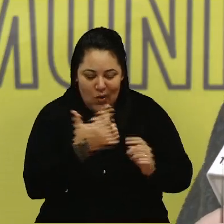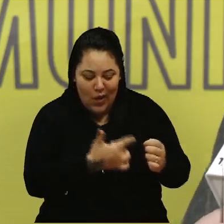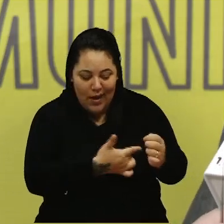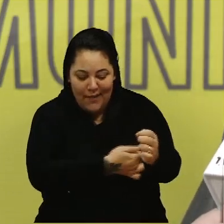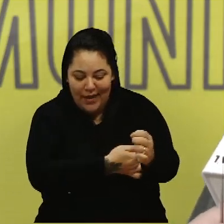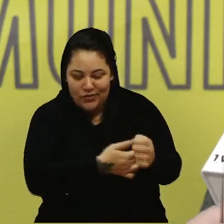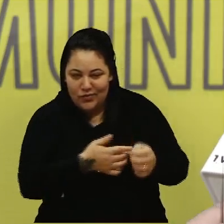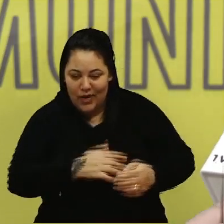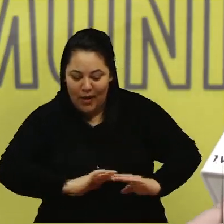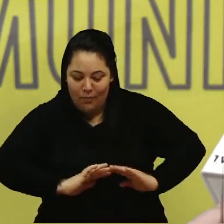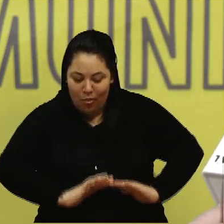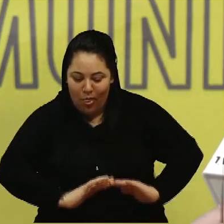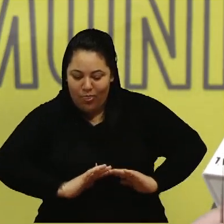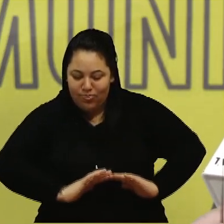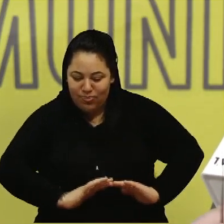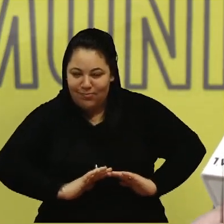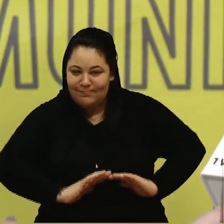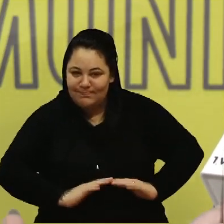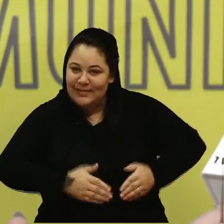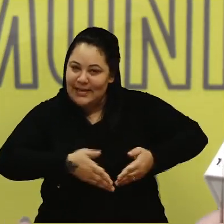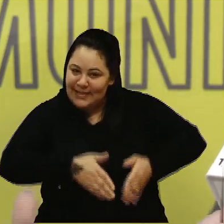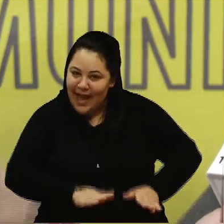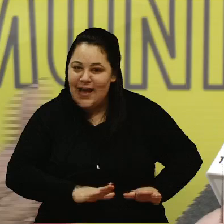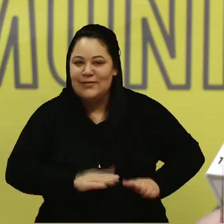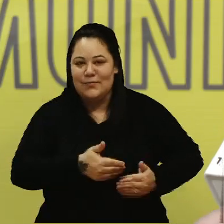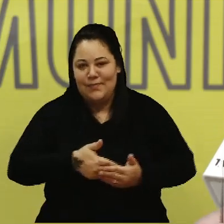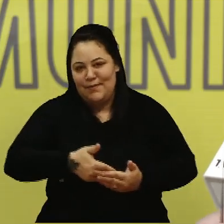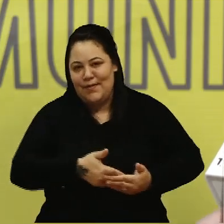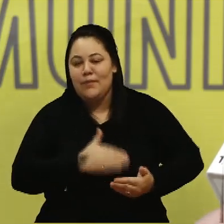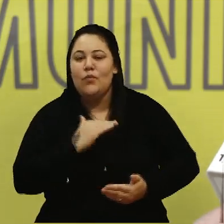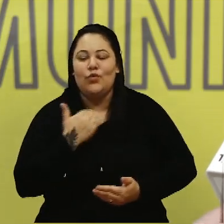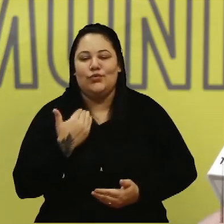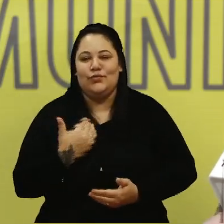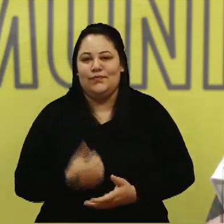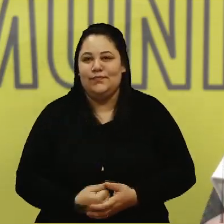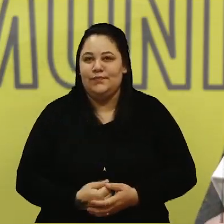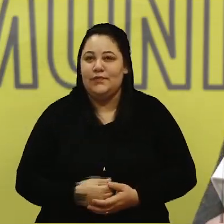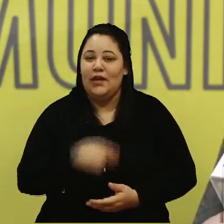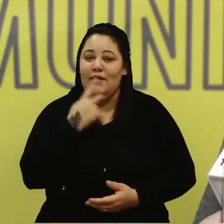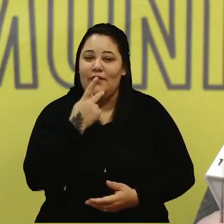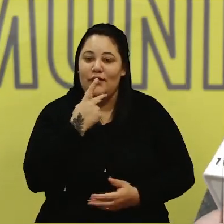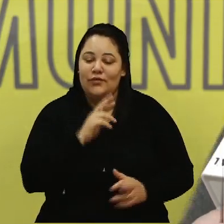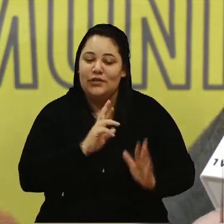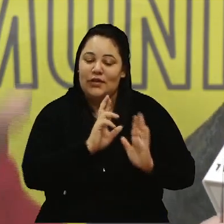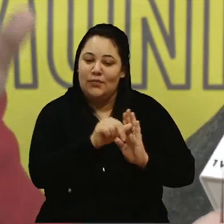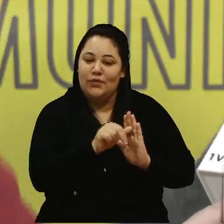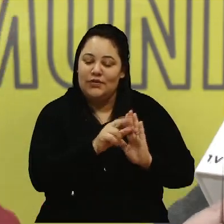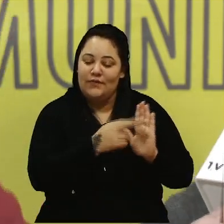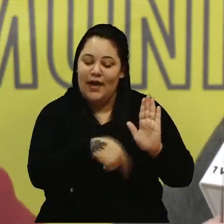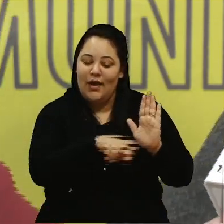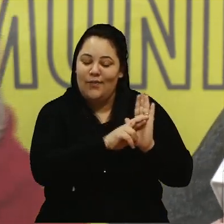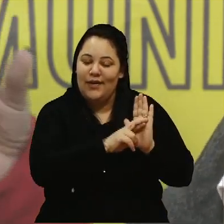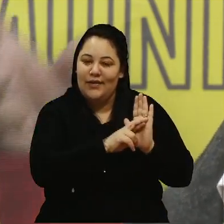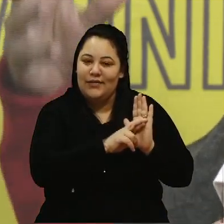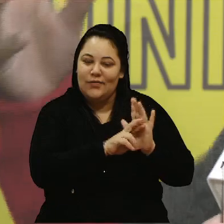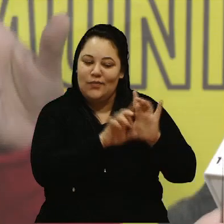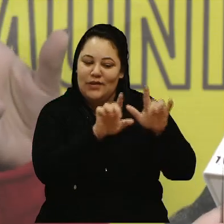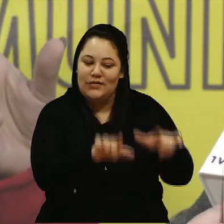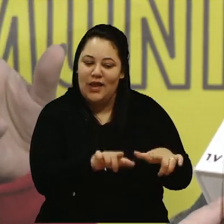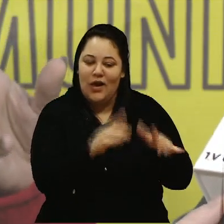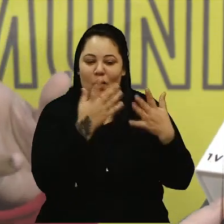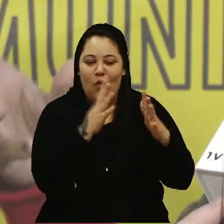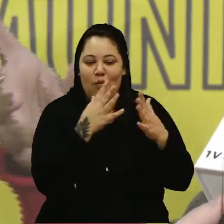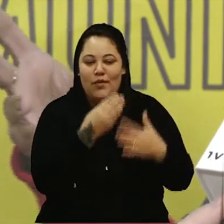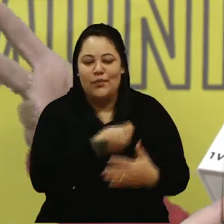esse bebê. E aí ela relatou situações de estar numa mesma sala de recuperação com mães que estavam celebrando a vida, ou ouvindo